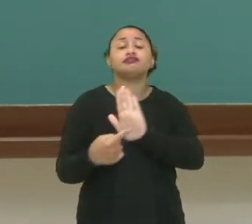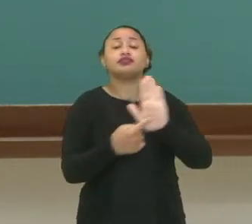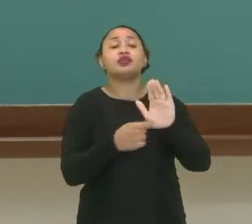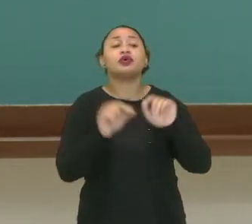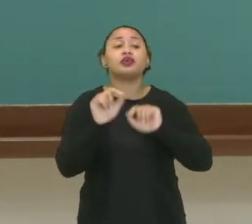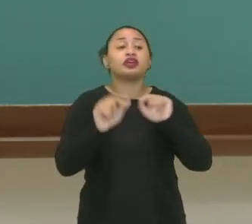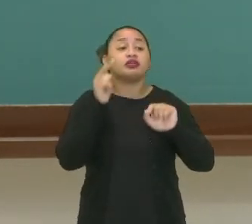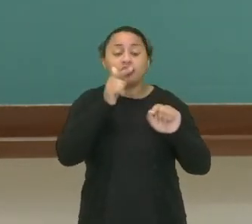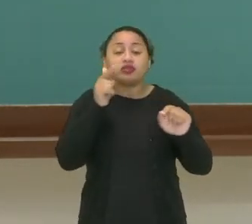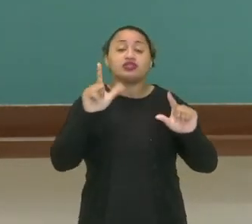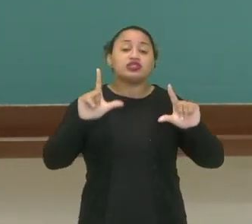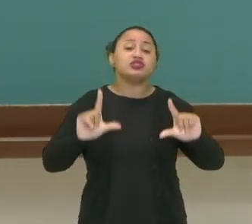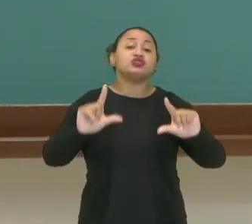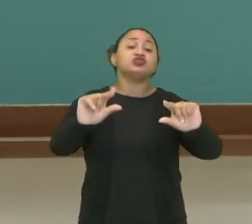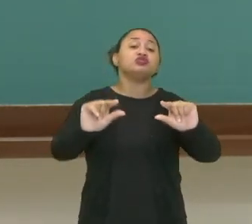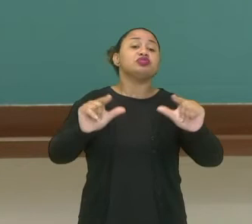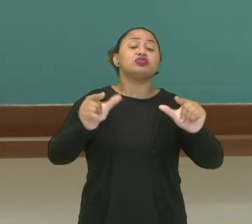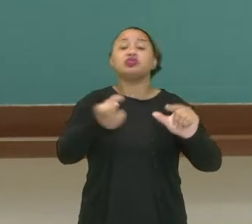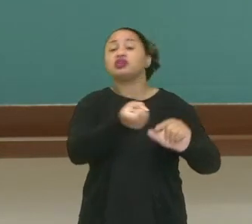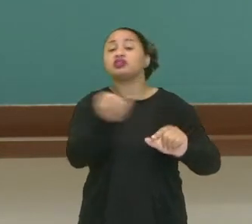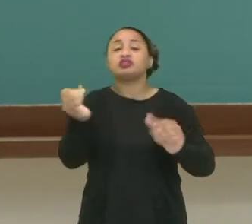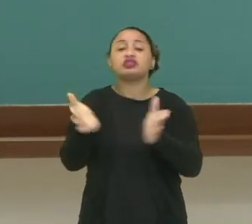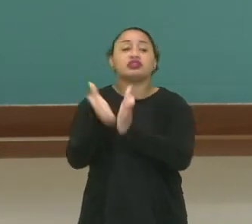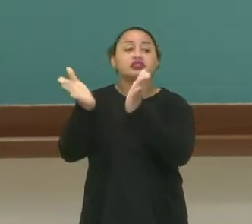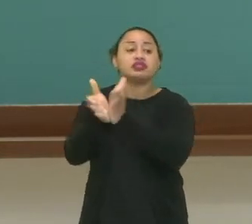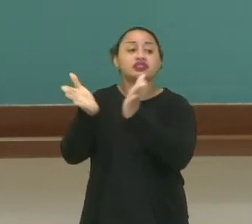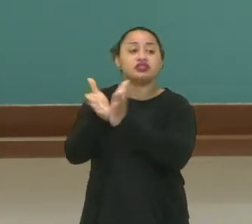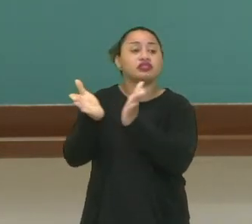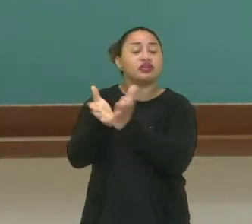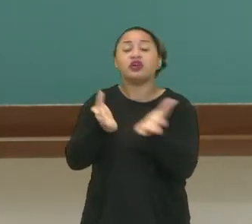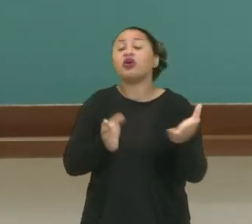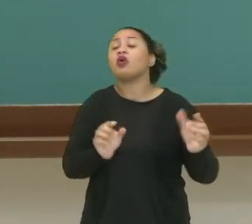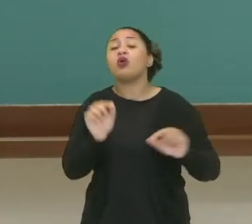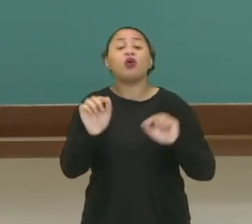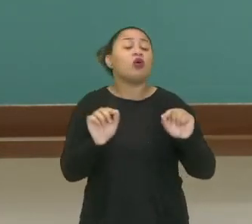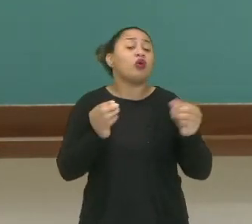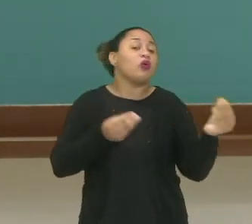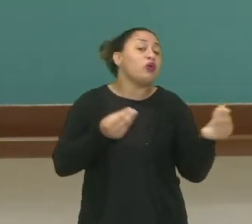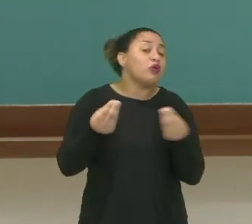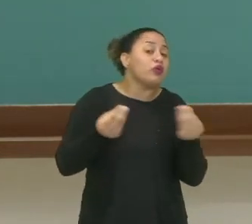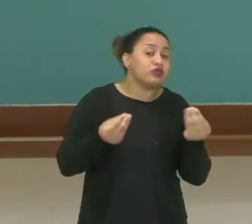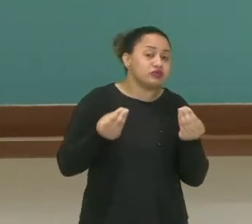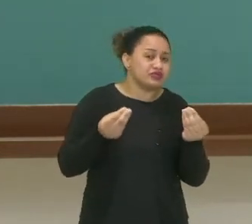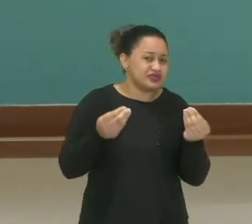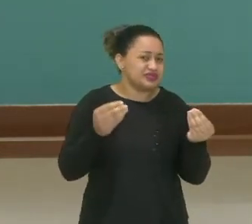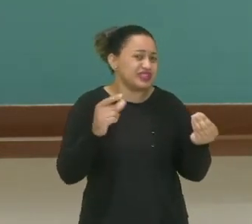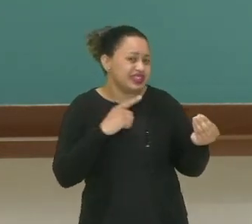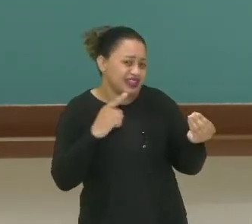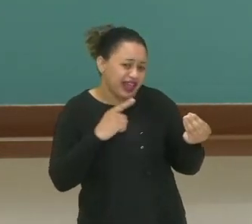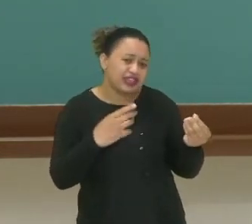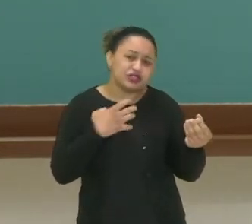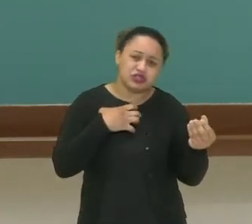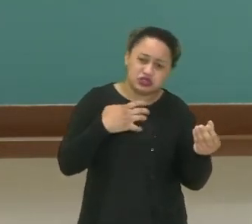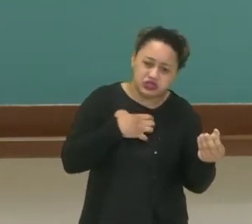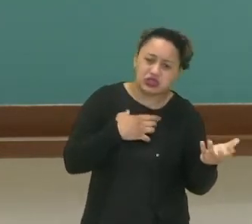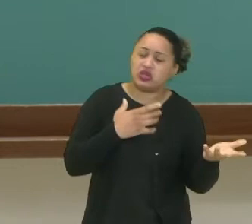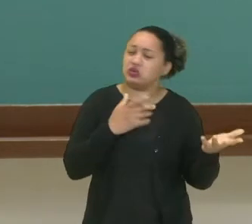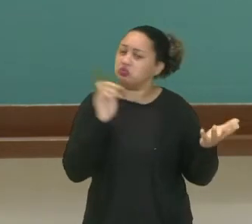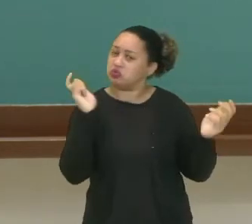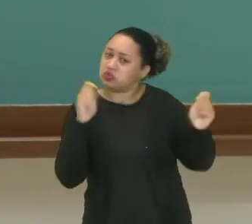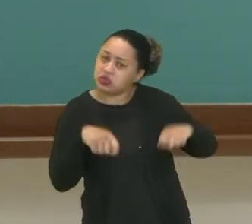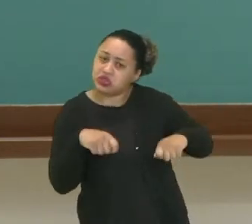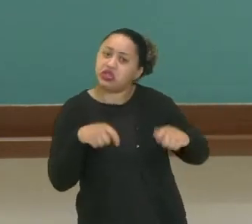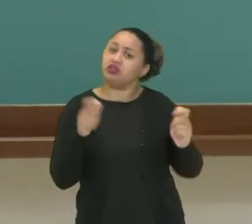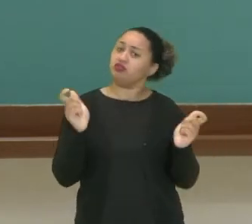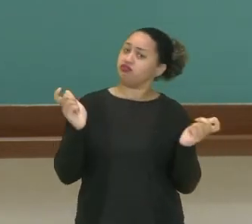promover isso, né? Ou seja, a redução da pobreza. Teriam viabilidade, ou seja, seriam viáveis, daria